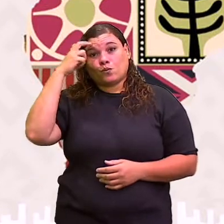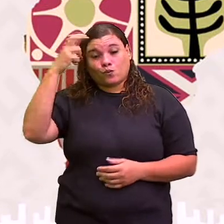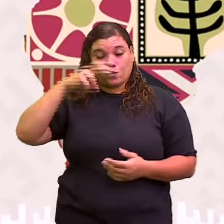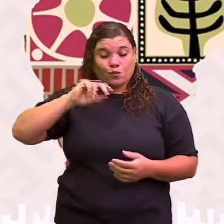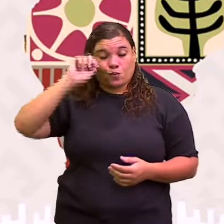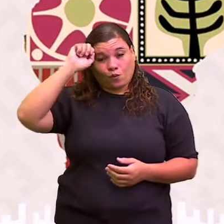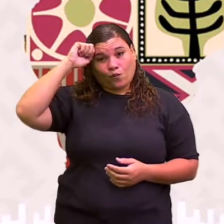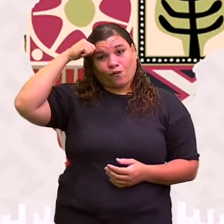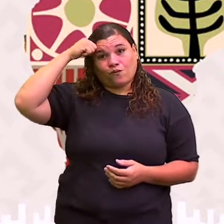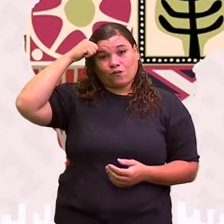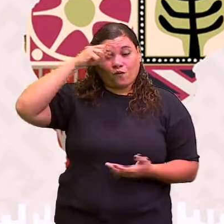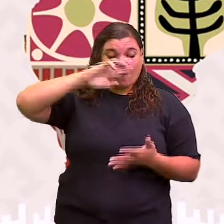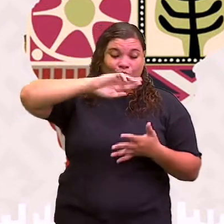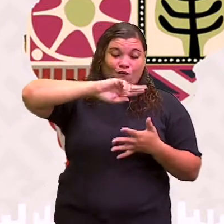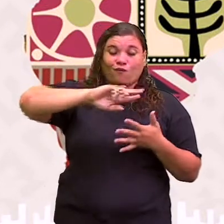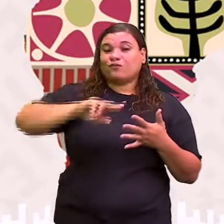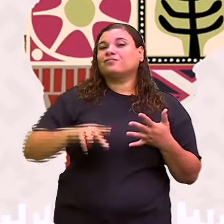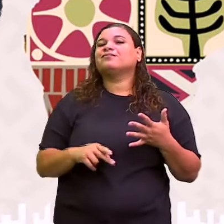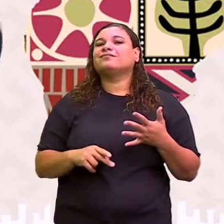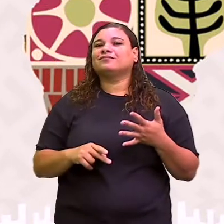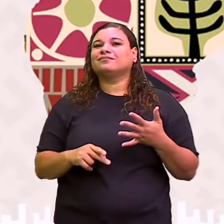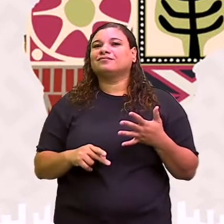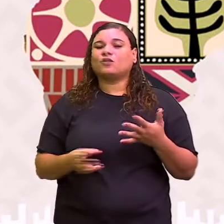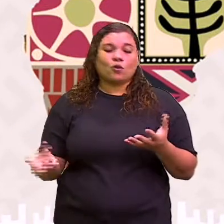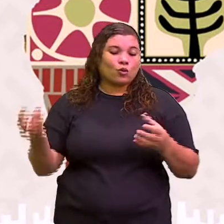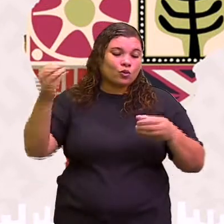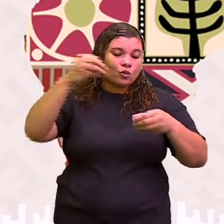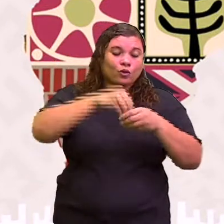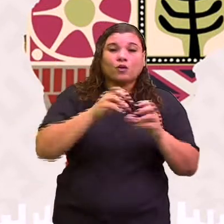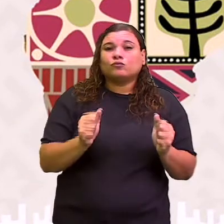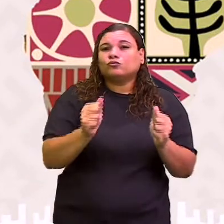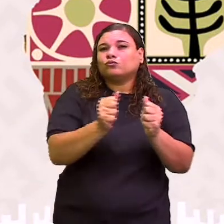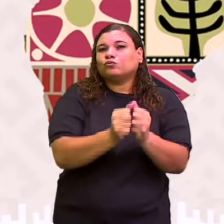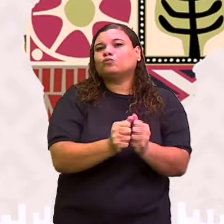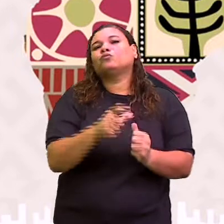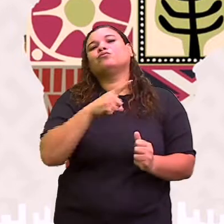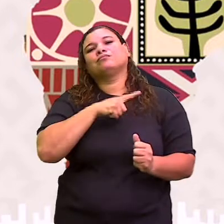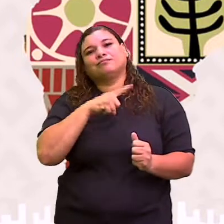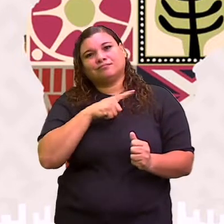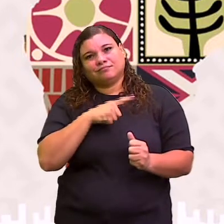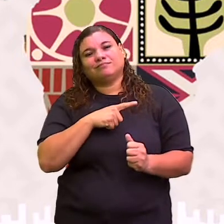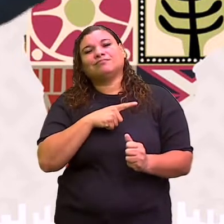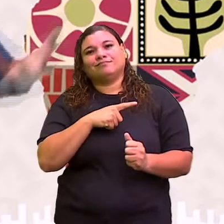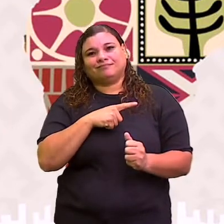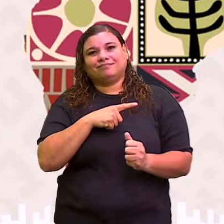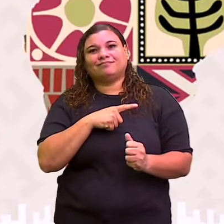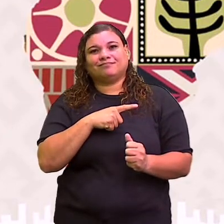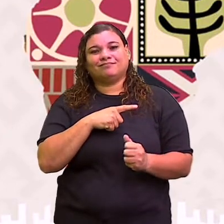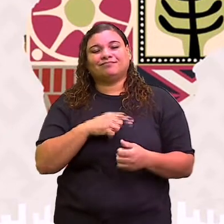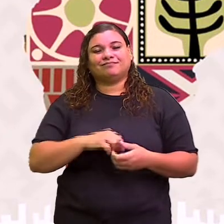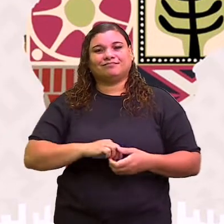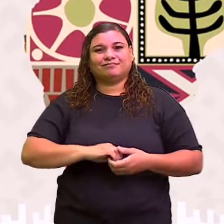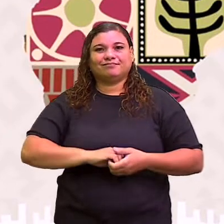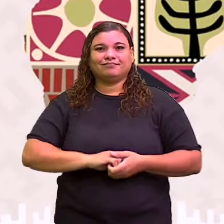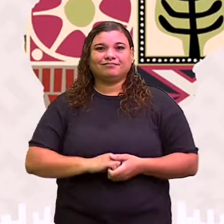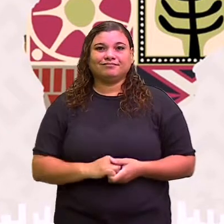eu quis mostrar para vocês o continente africano na sua